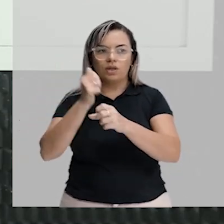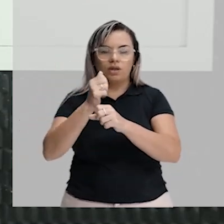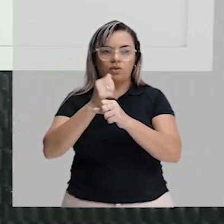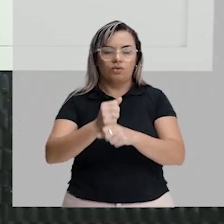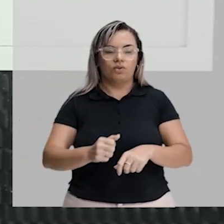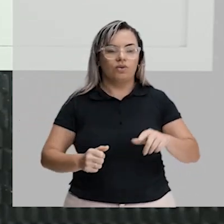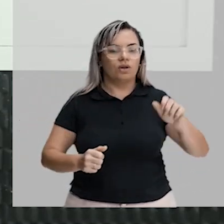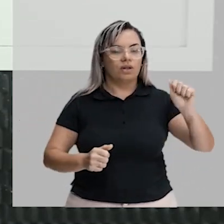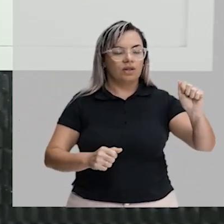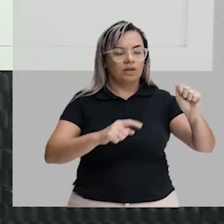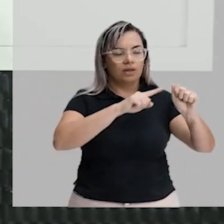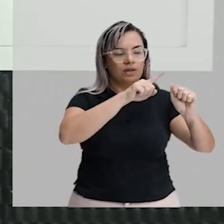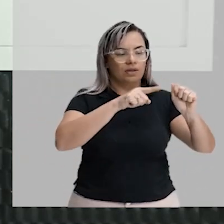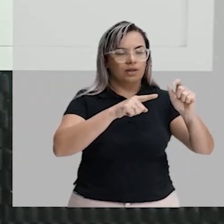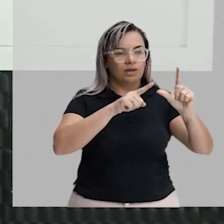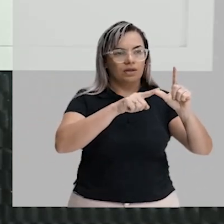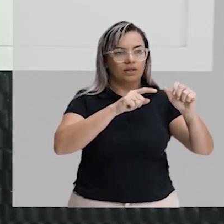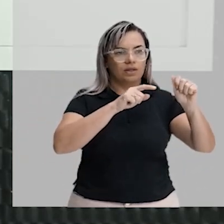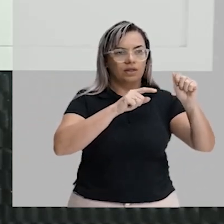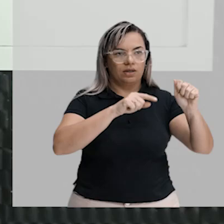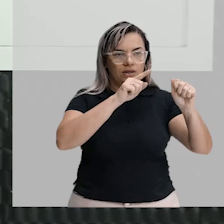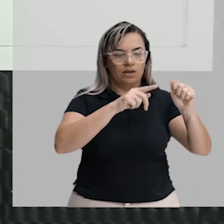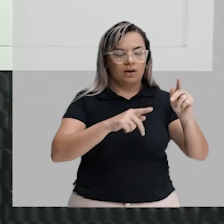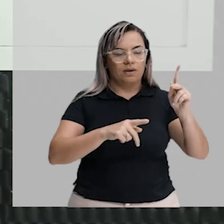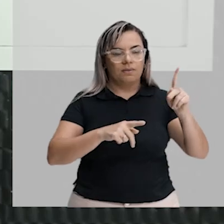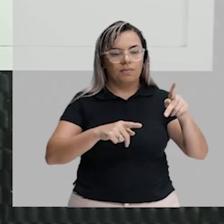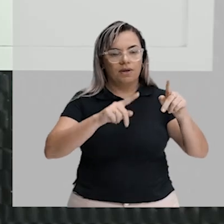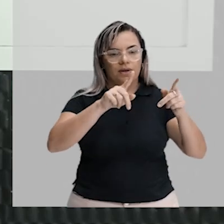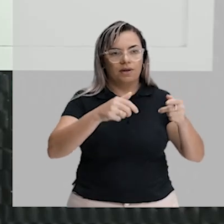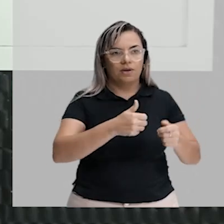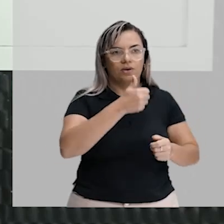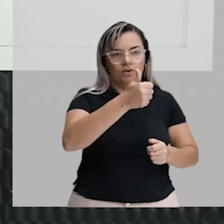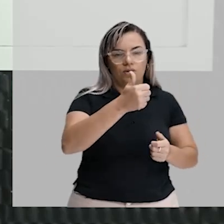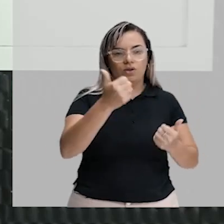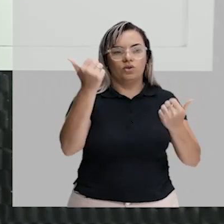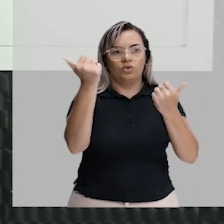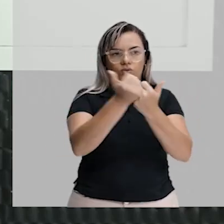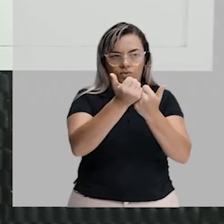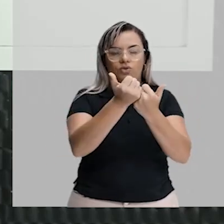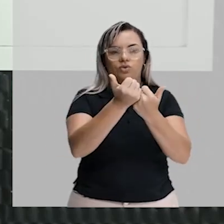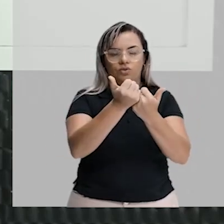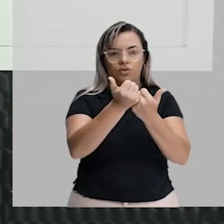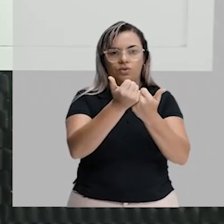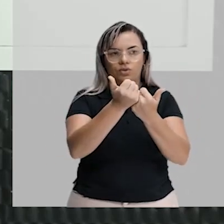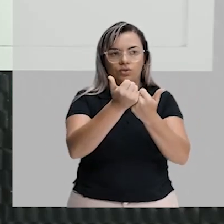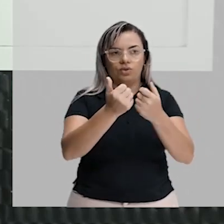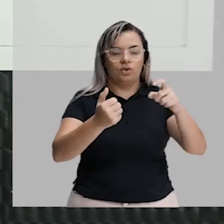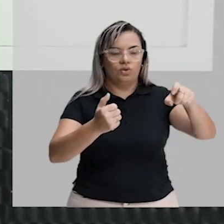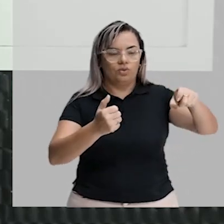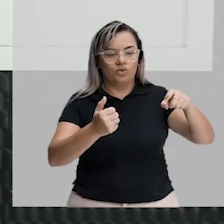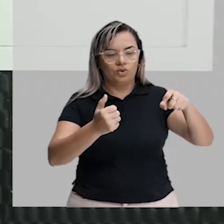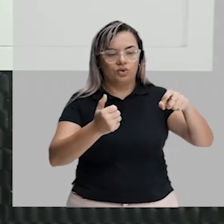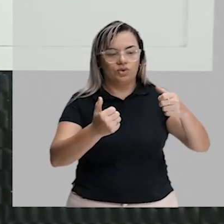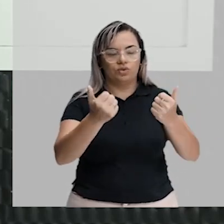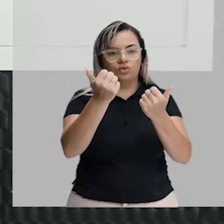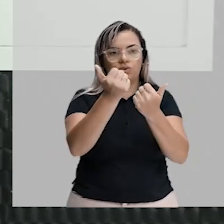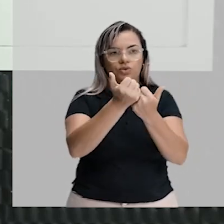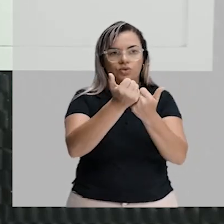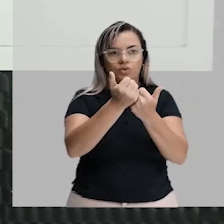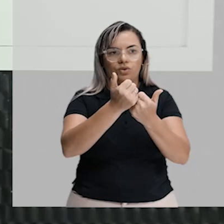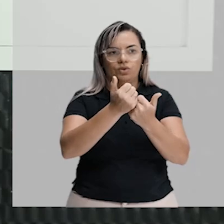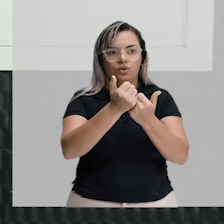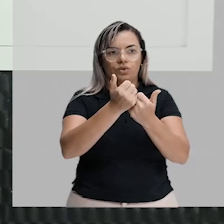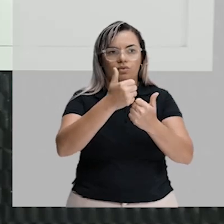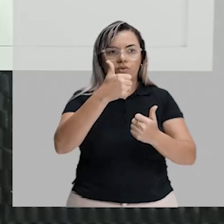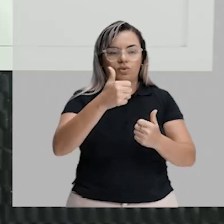fez agora. Para saber, você vai substituir o x por 1. Ficar menos 4